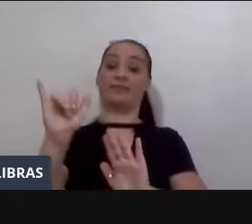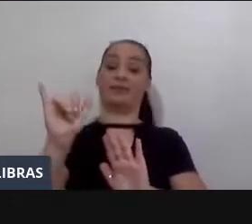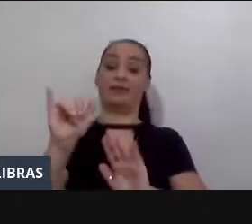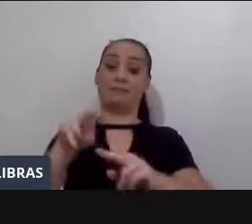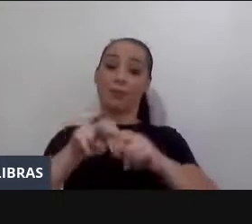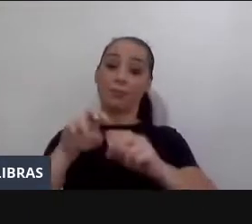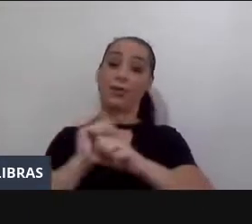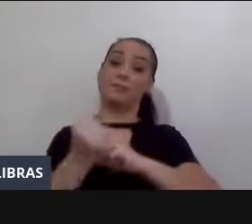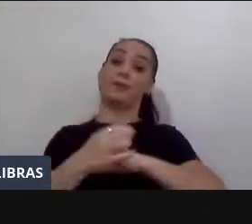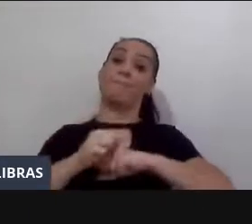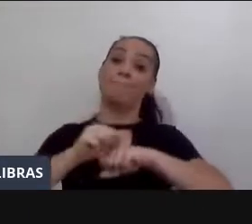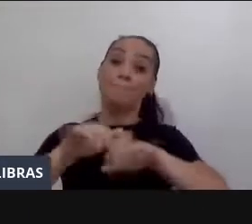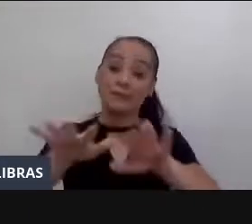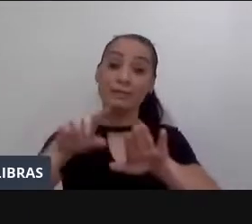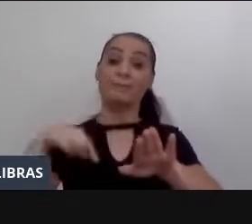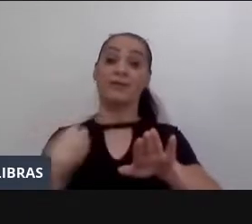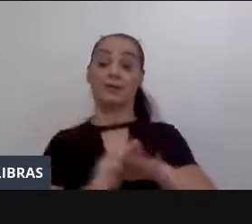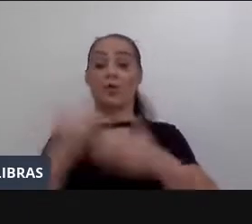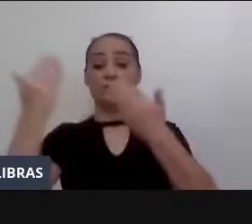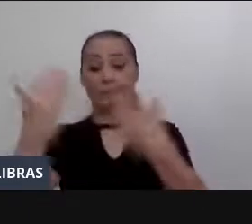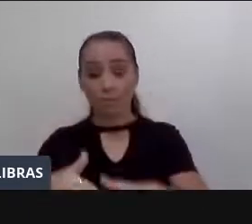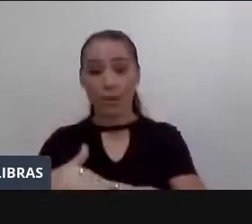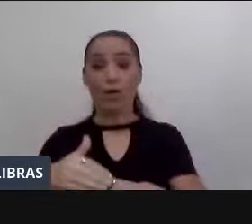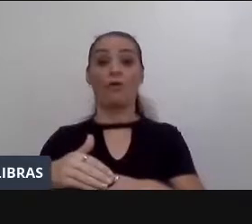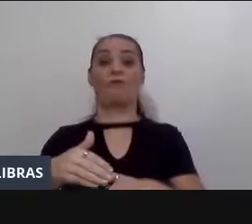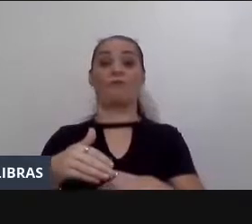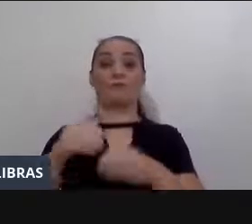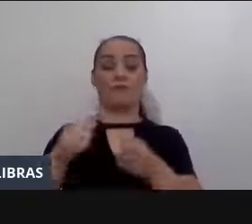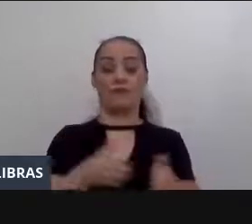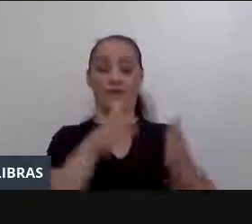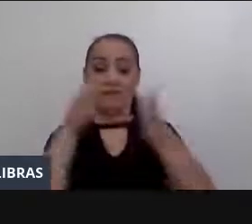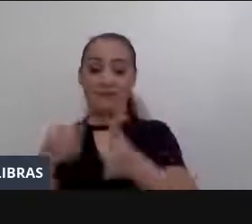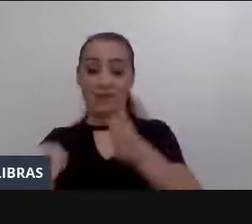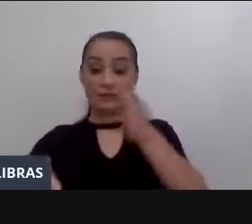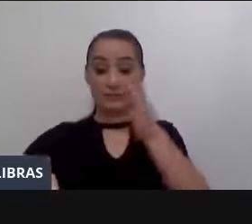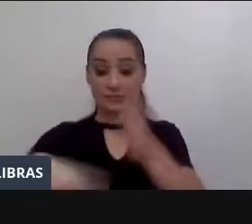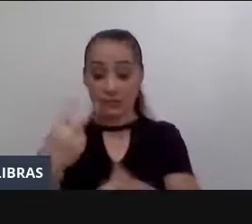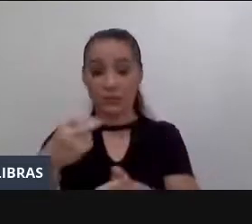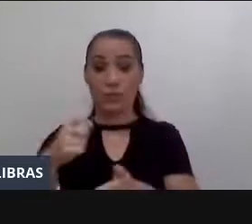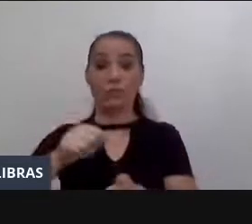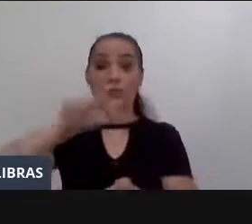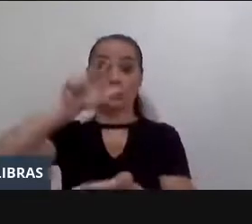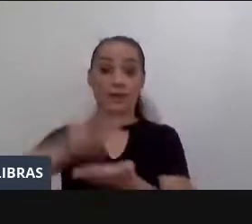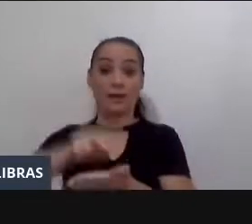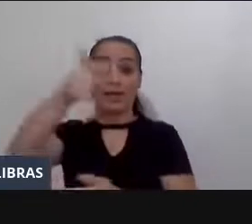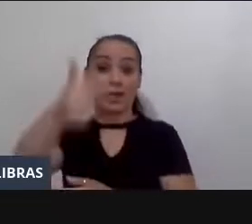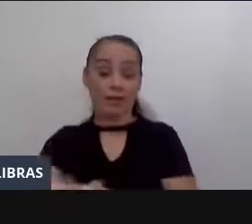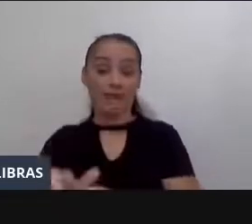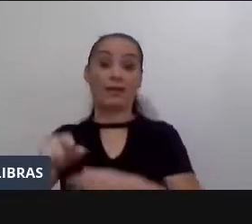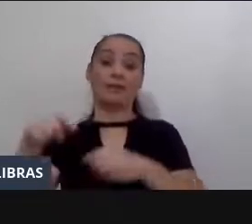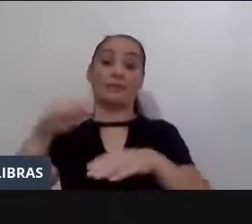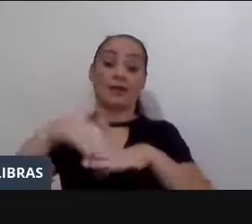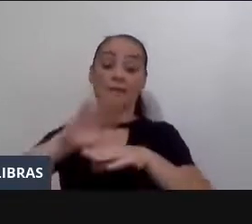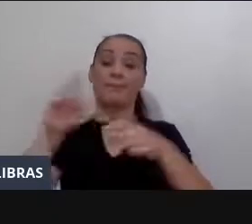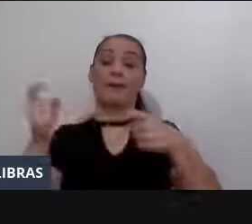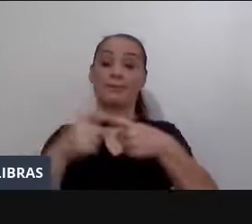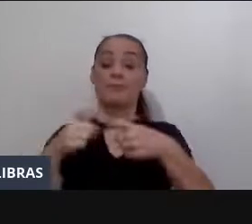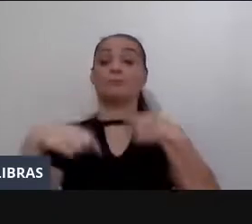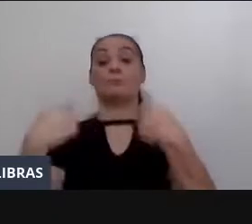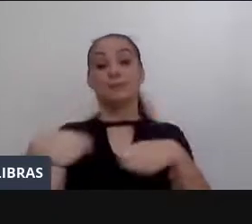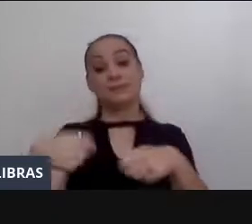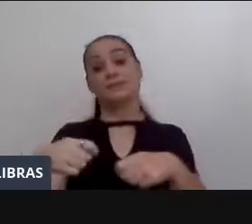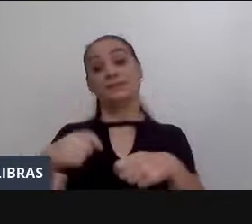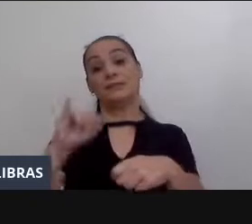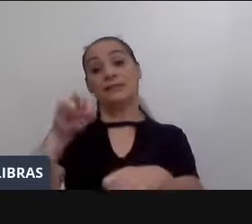que precisamos da prova da segunda fase do Revalida e de mais médicos. Até porque, eu quero só trazer um dado, o INEP disse que não quer